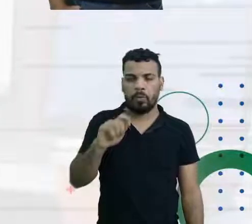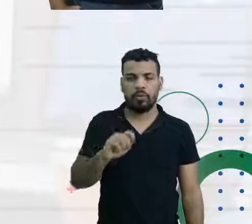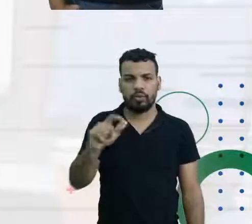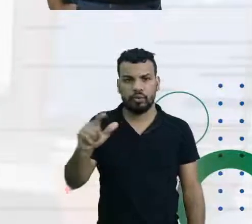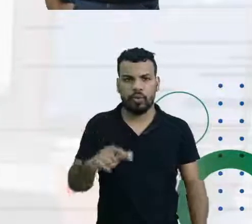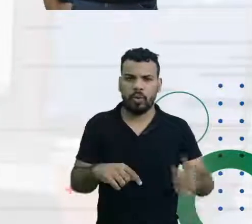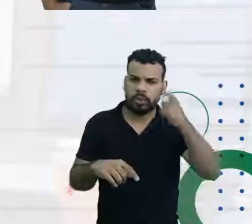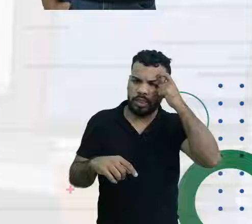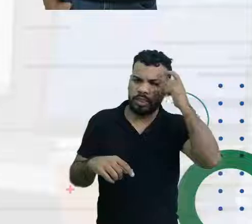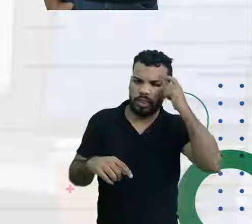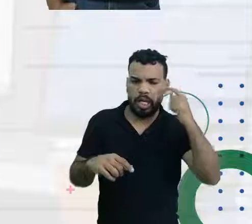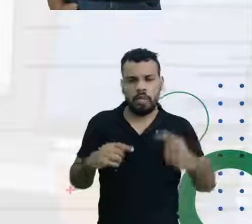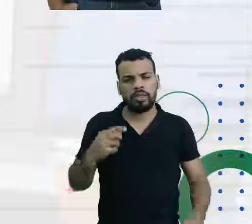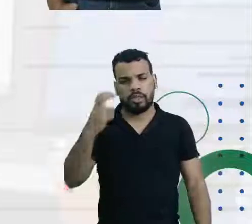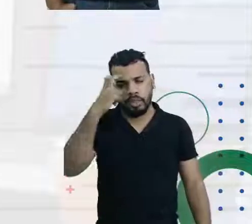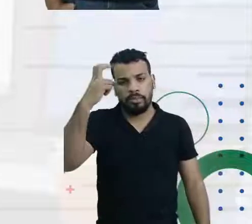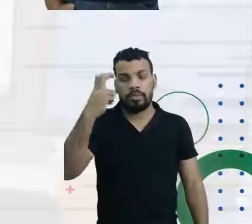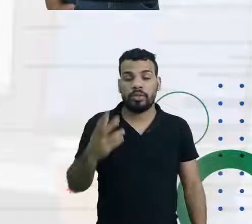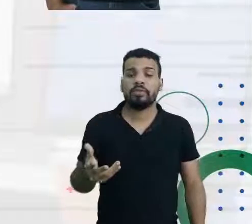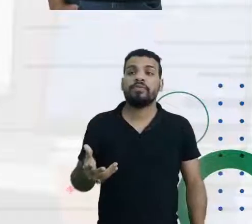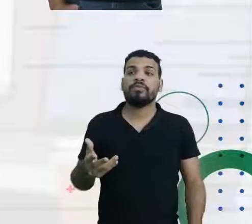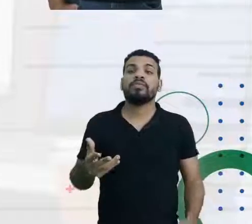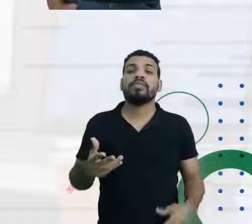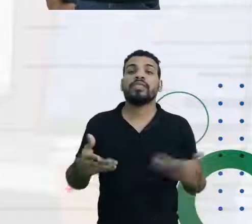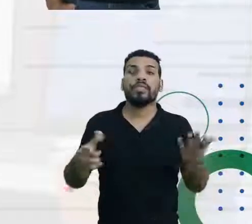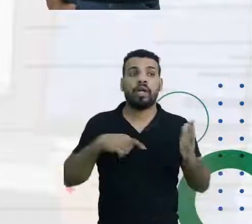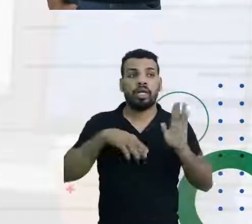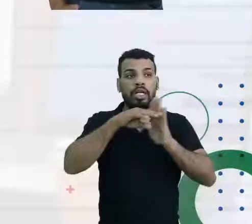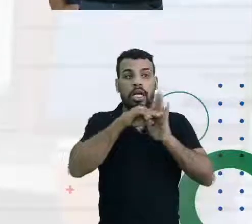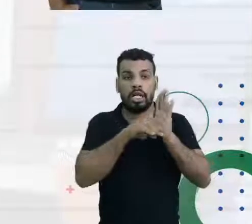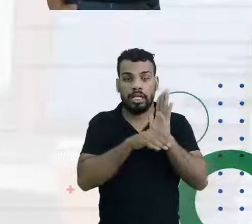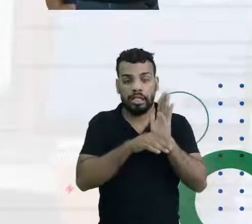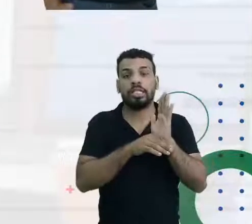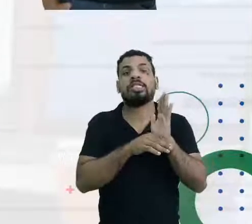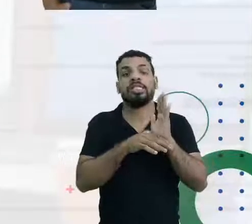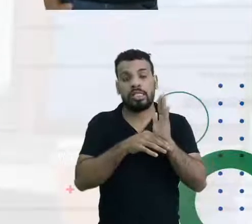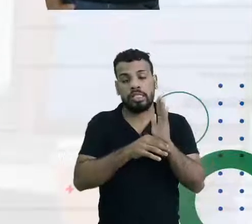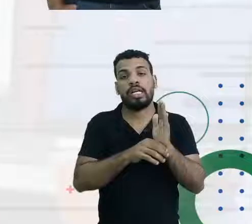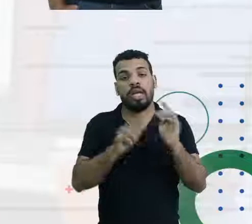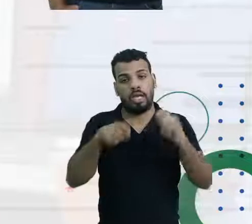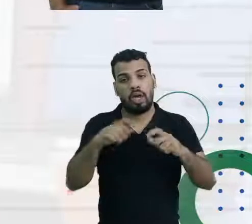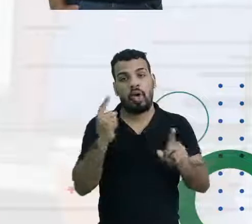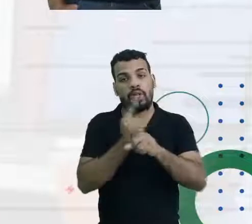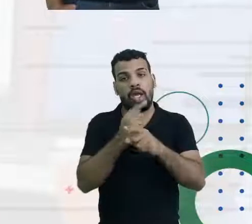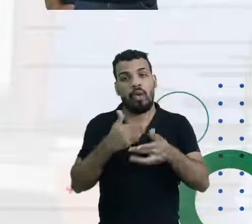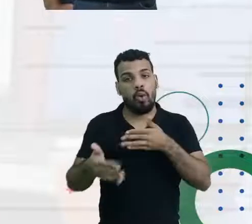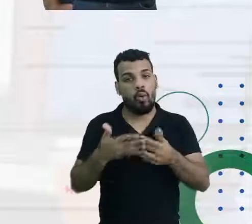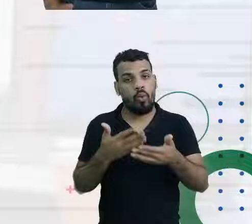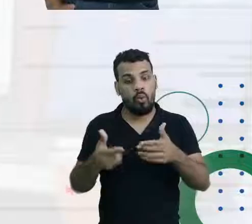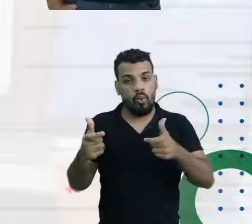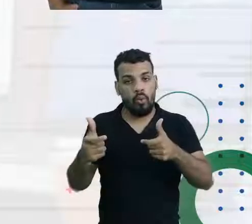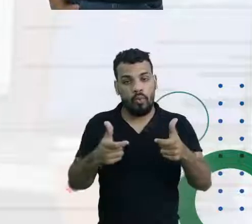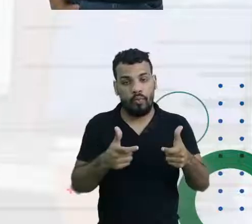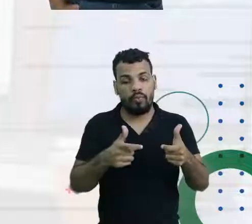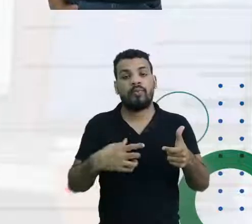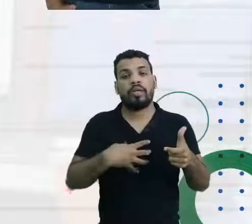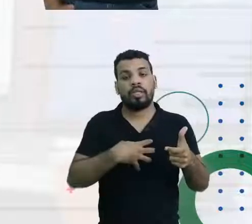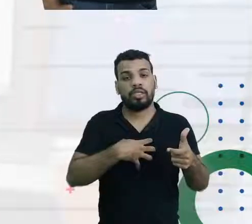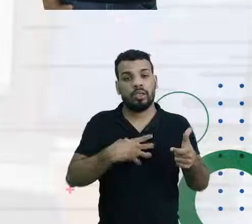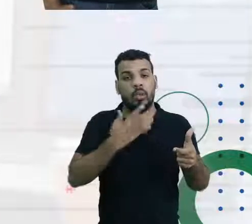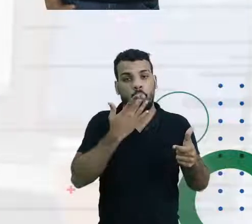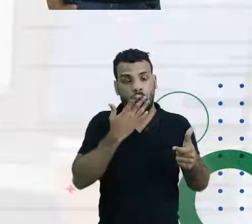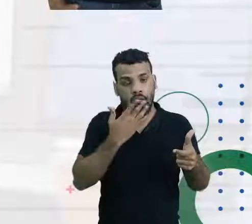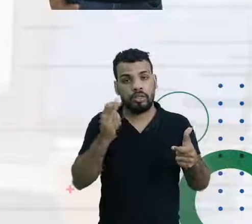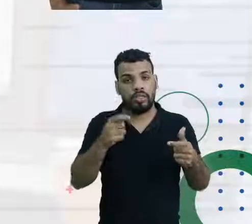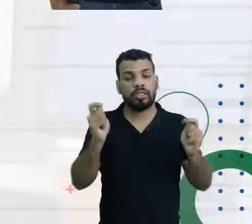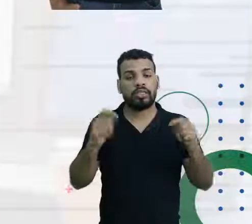concentração, sabedoria. Essa é uma lista base assim que a gente pode achar em qualquer lugar de sensação de cores que